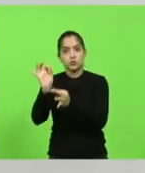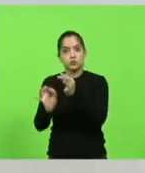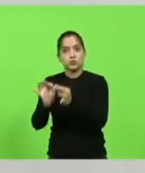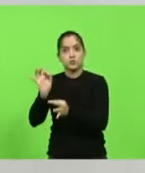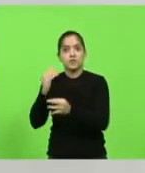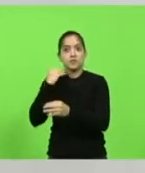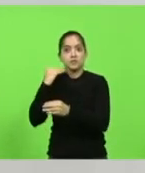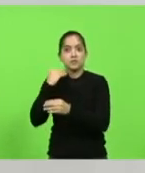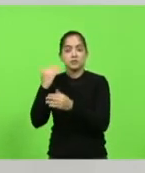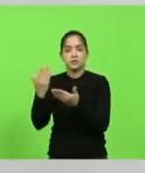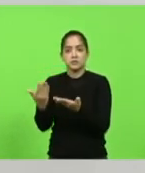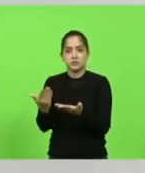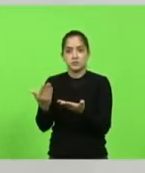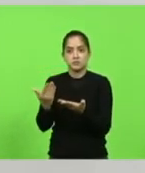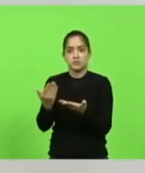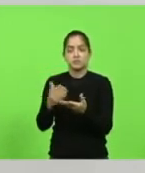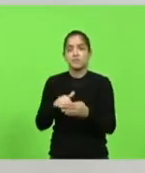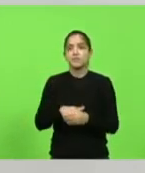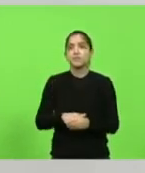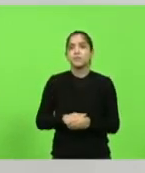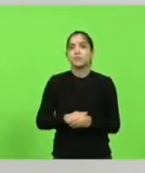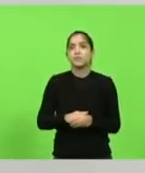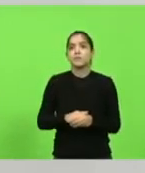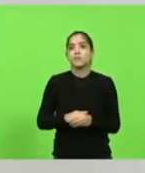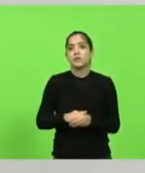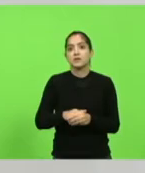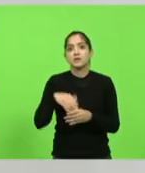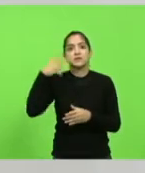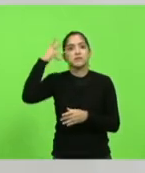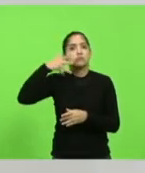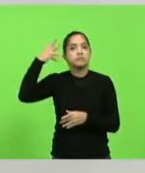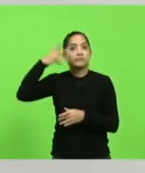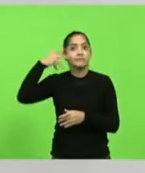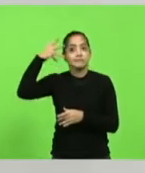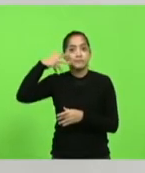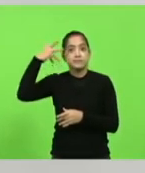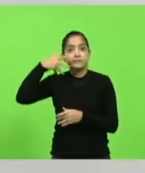mais votos, são discursos.